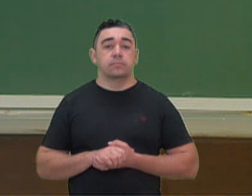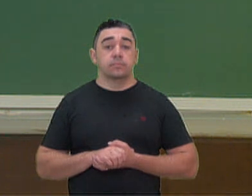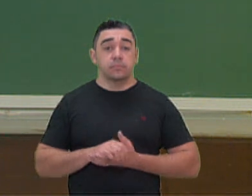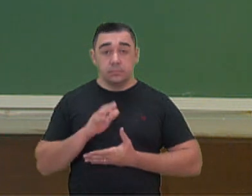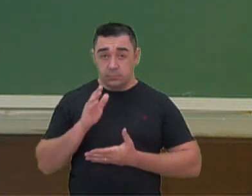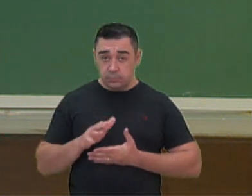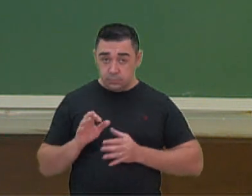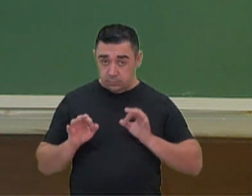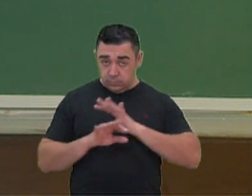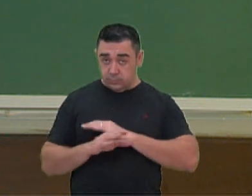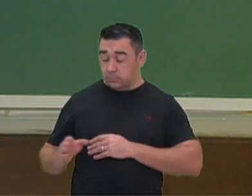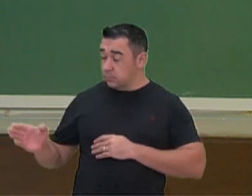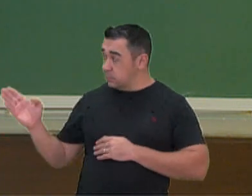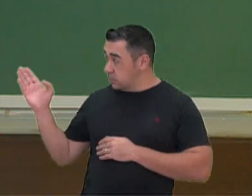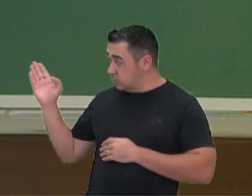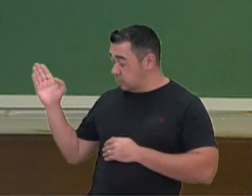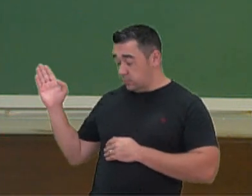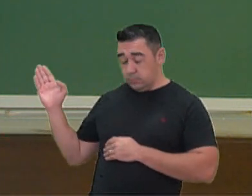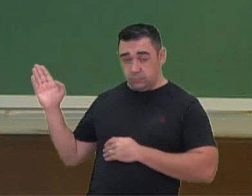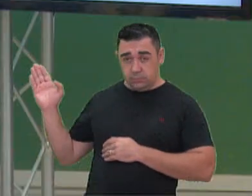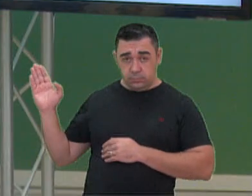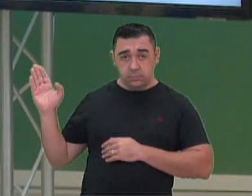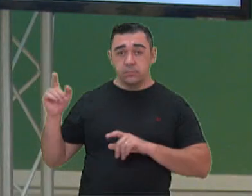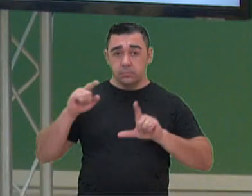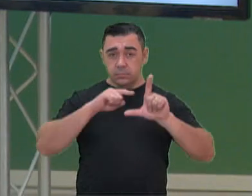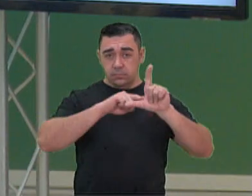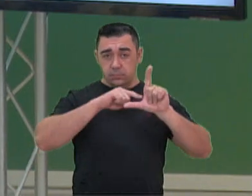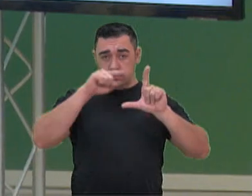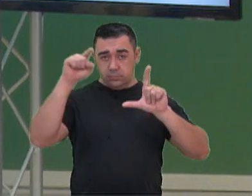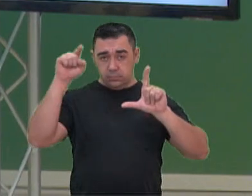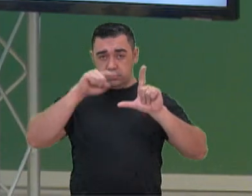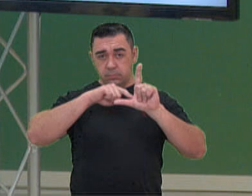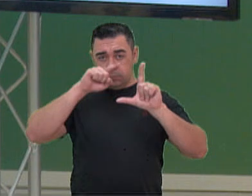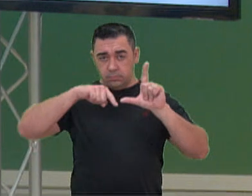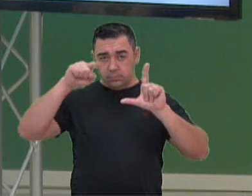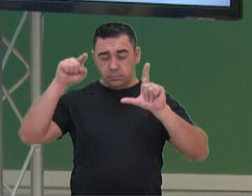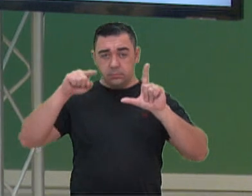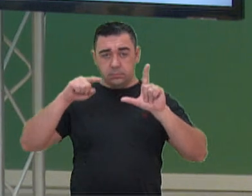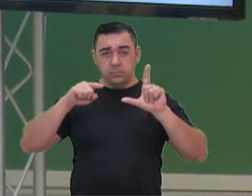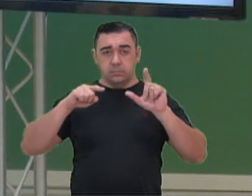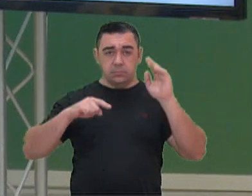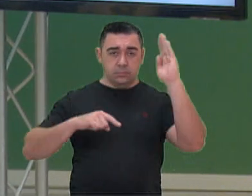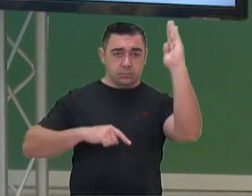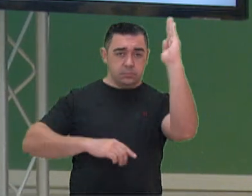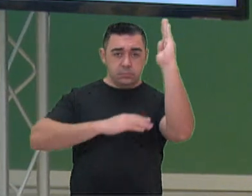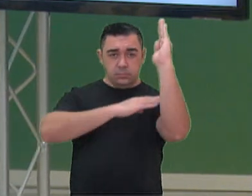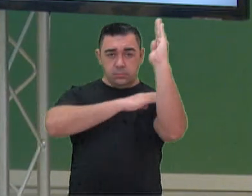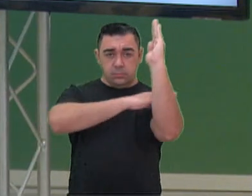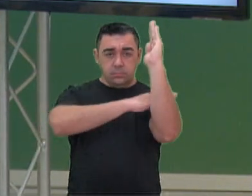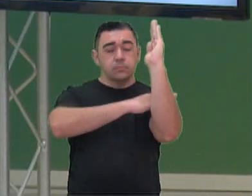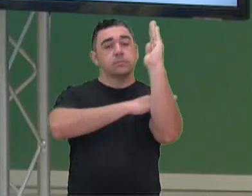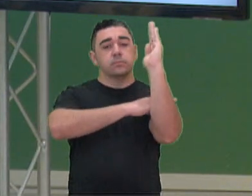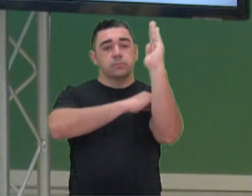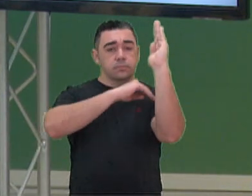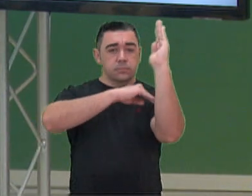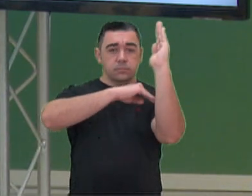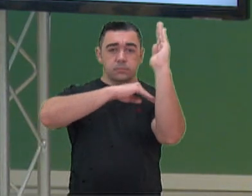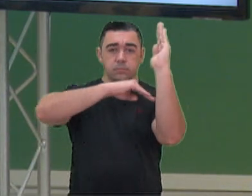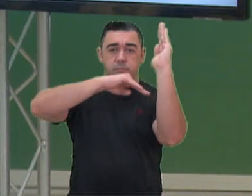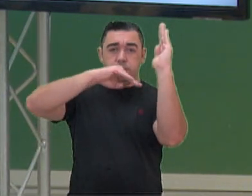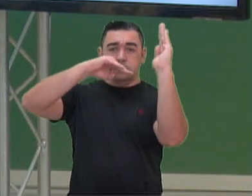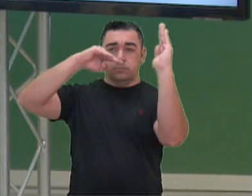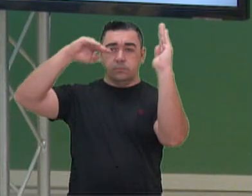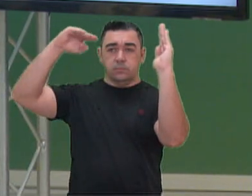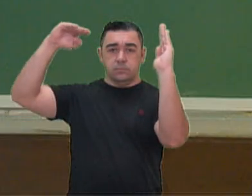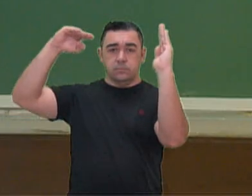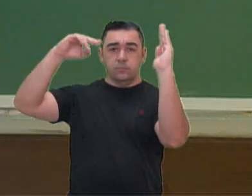o professor já deixou aqui o gráfico com a representação gráfica da reta que representa o 2x menos